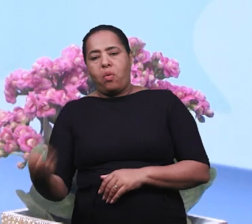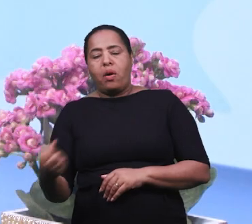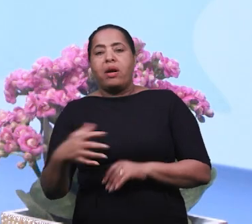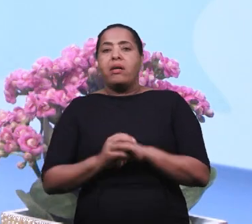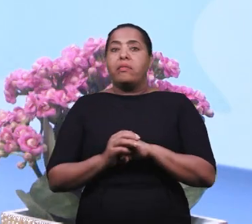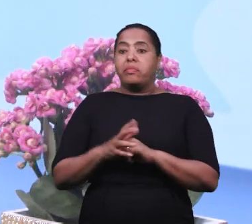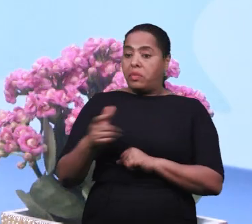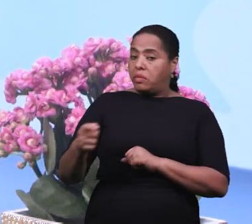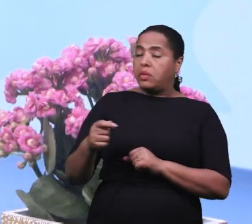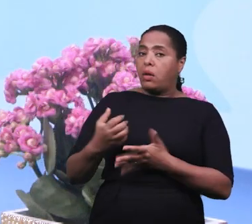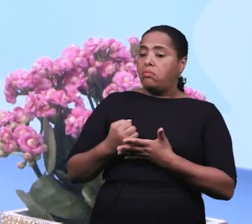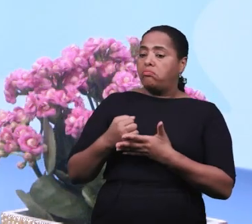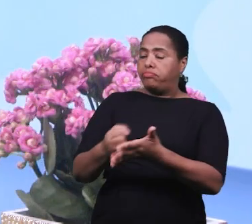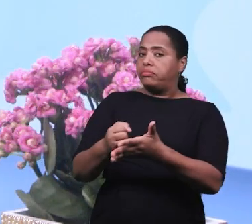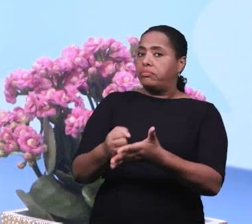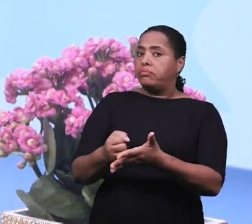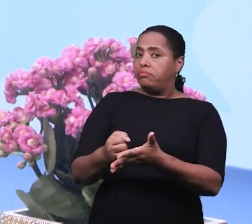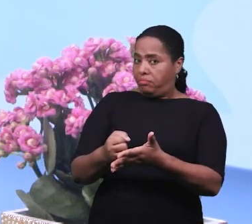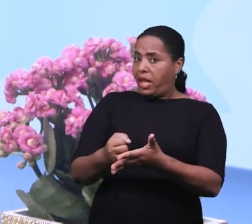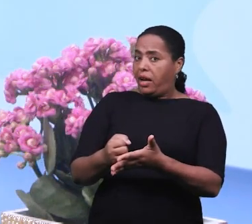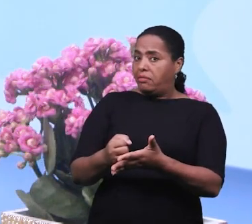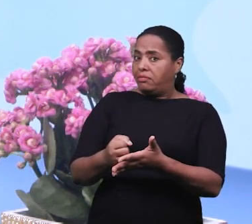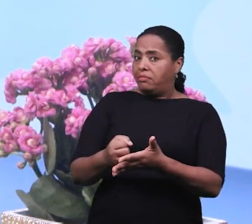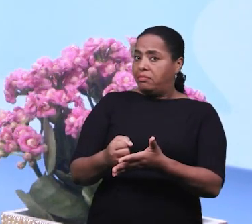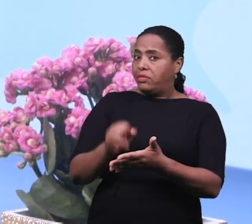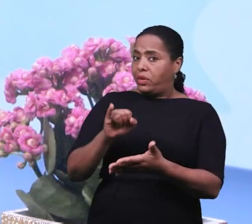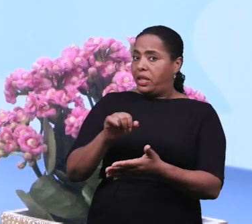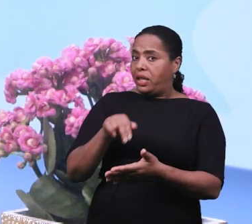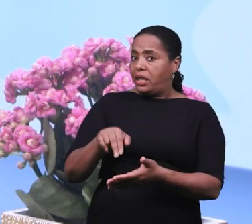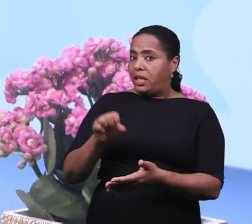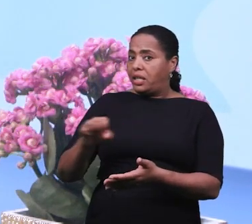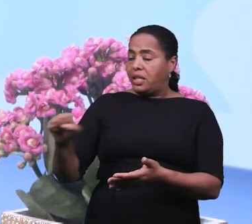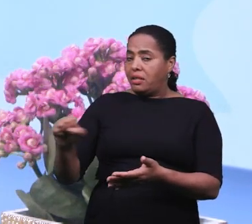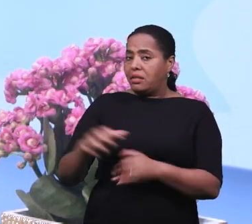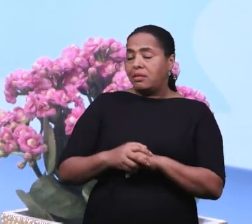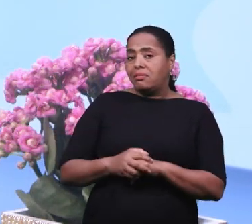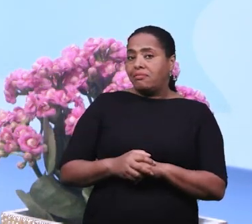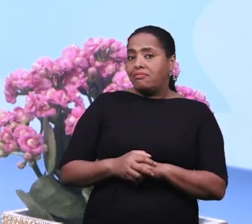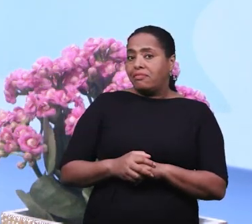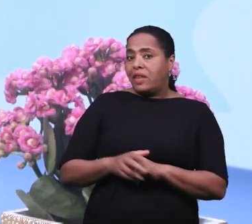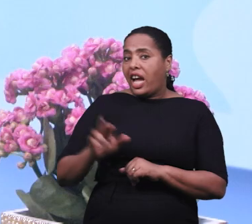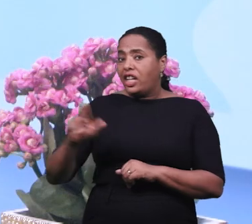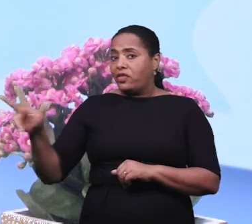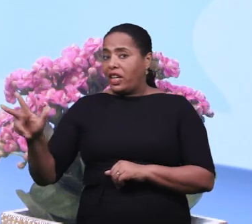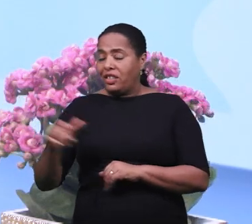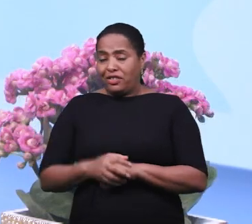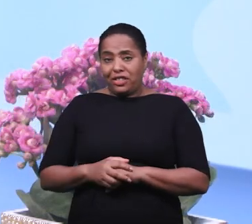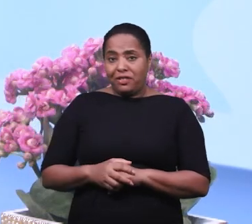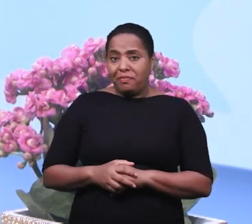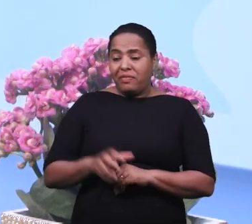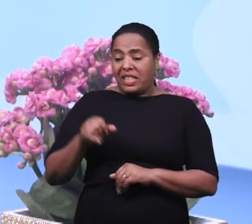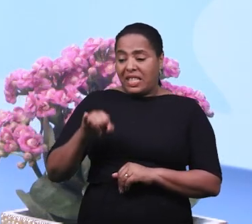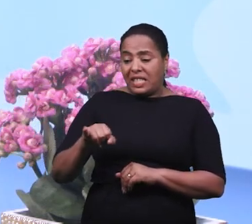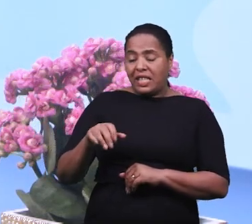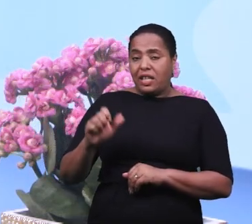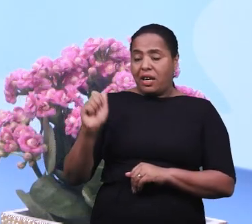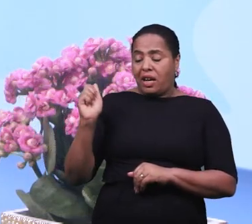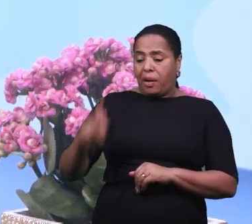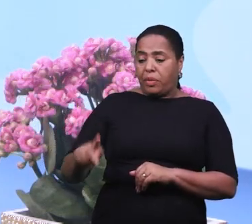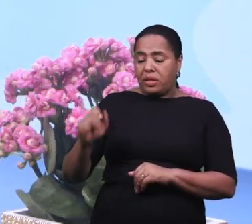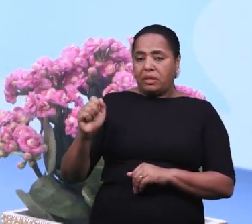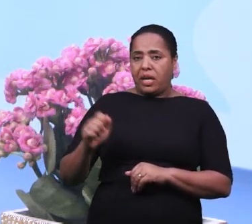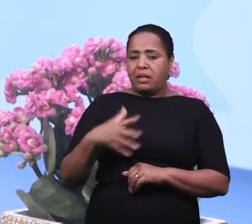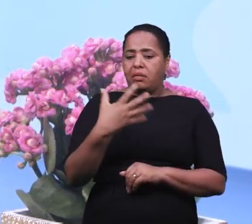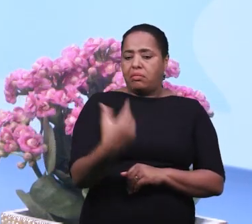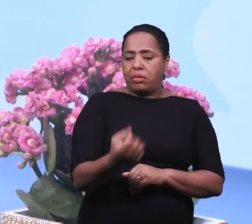também contribui para o regime. Isso teve uma mudança agora na Previdência. No INSS, não. Se a pessoa estiver só aposentada, recebendo pensão,